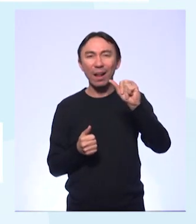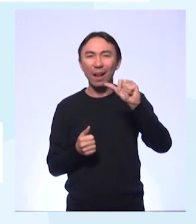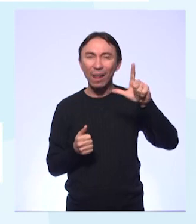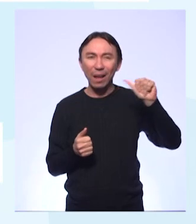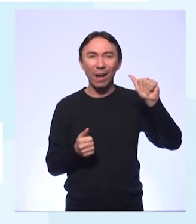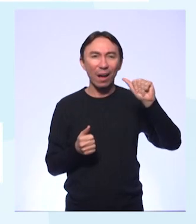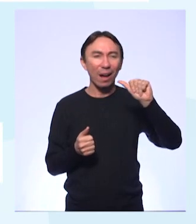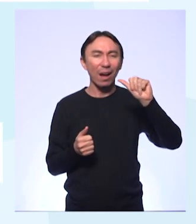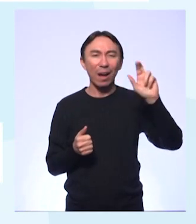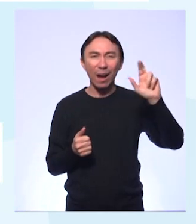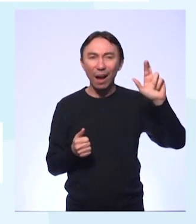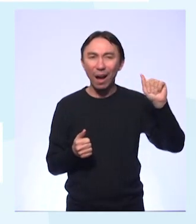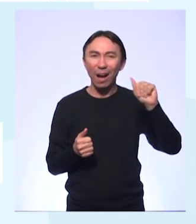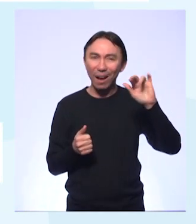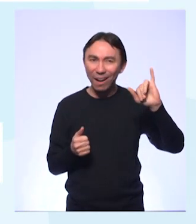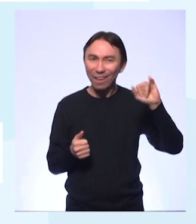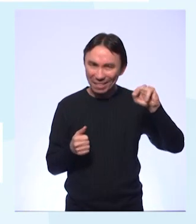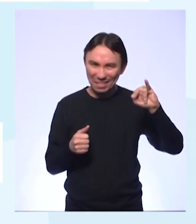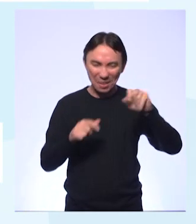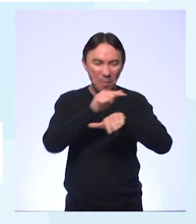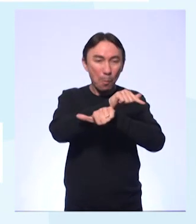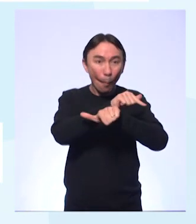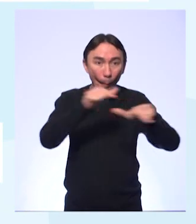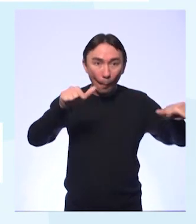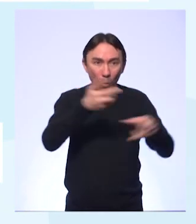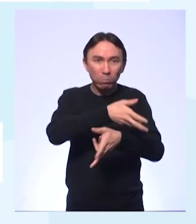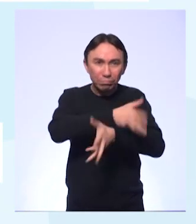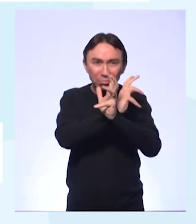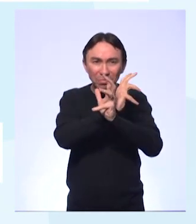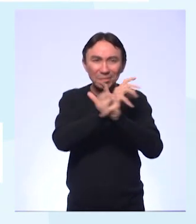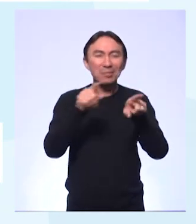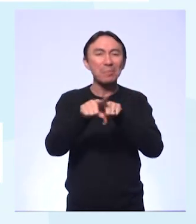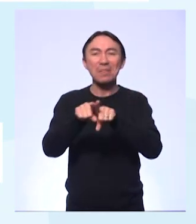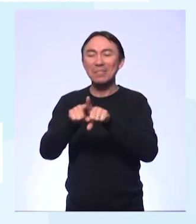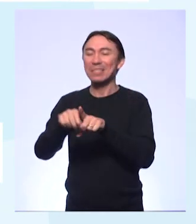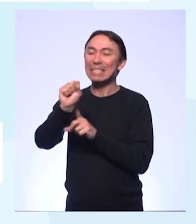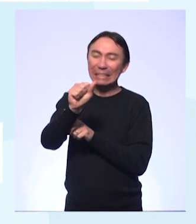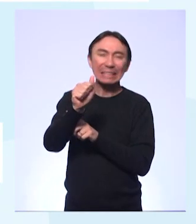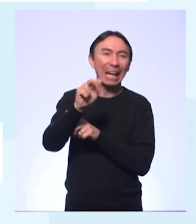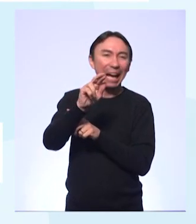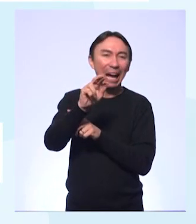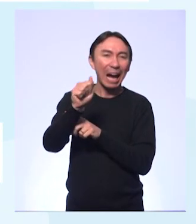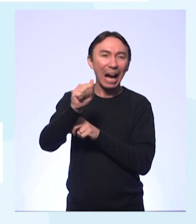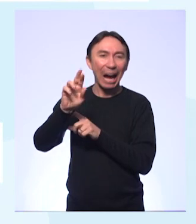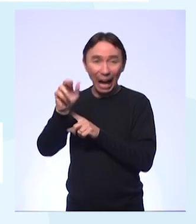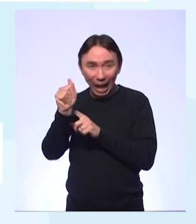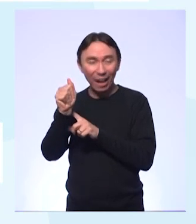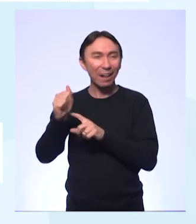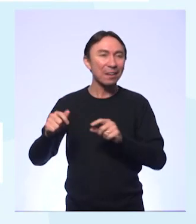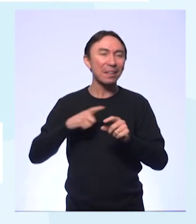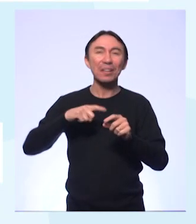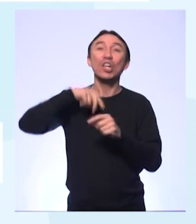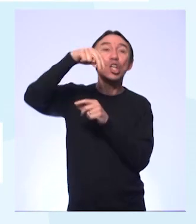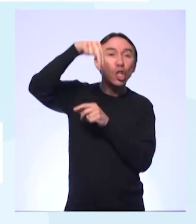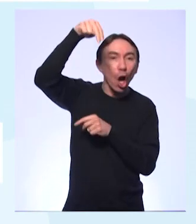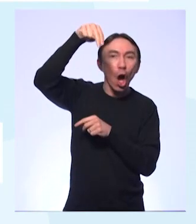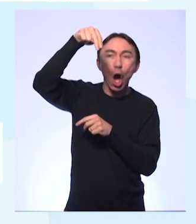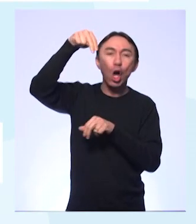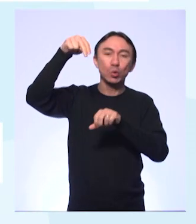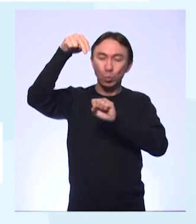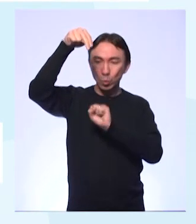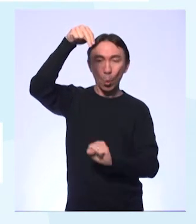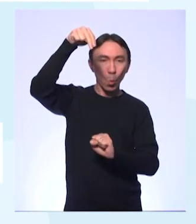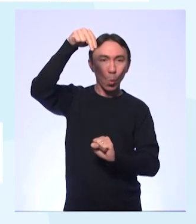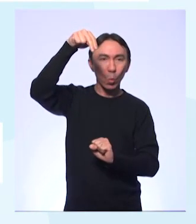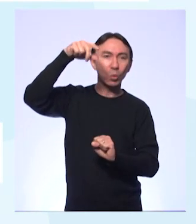tem o deserto do Saara, que é a parte desértica aí, né? Então, tanto no norte como no sul, nós temos os desertos, né? O deserto